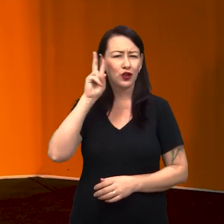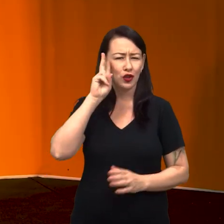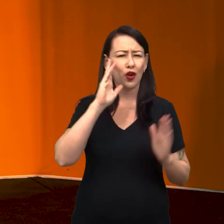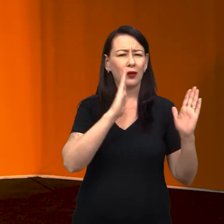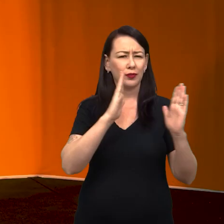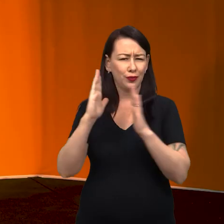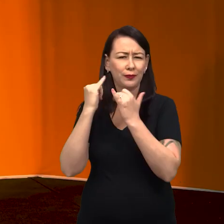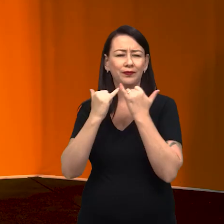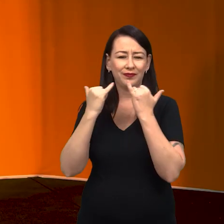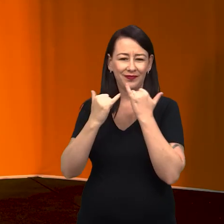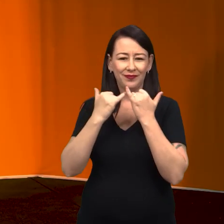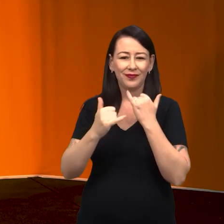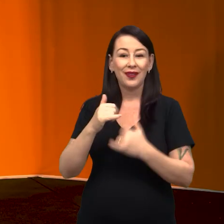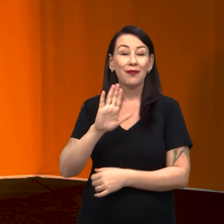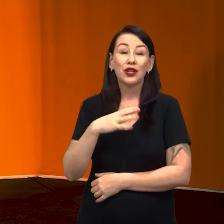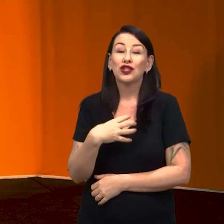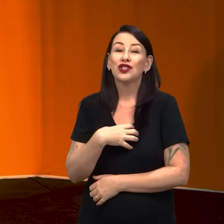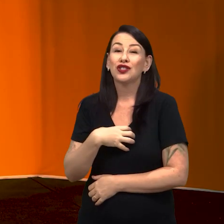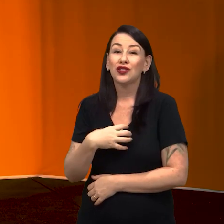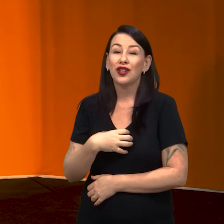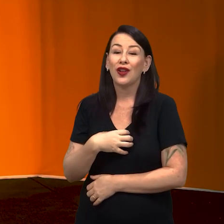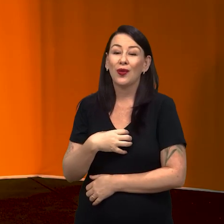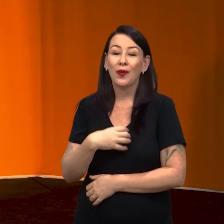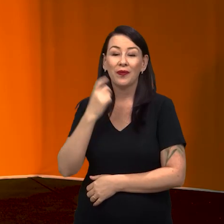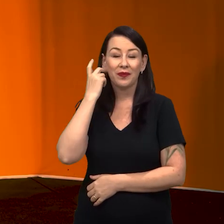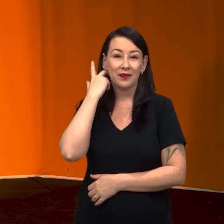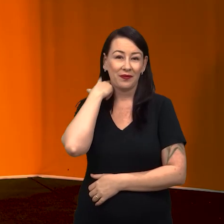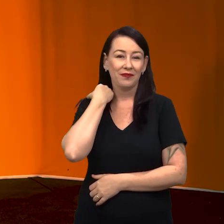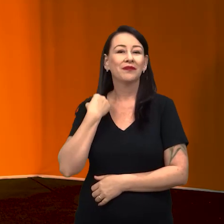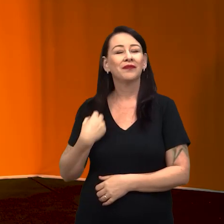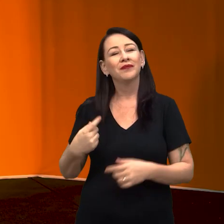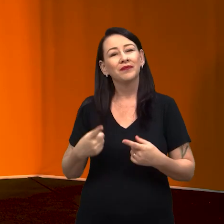história, o mesmo canto, que diz: